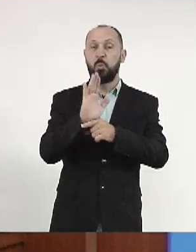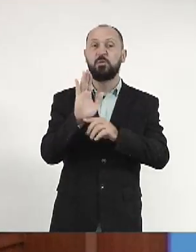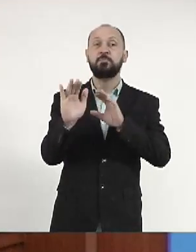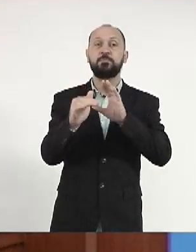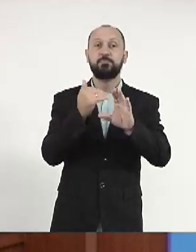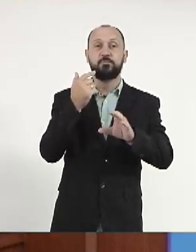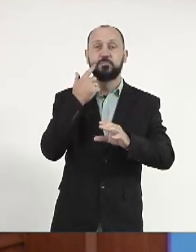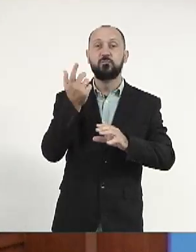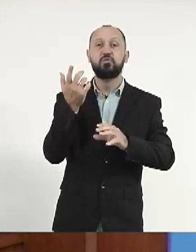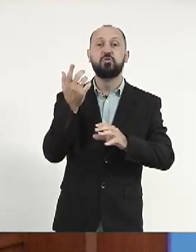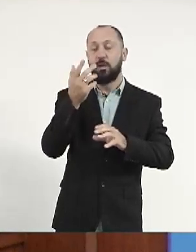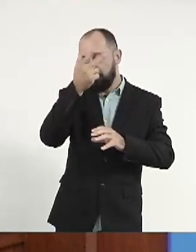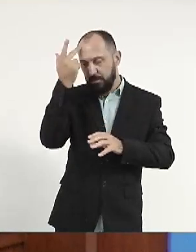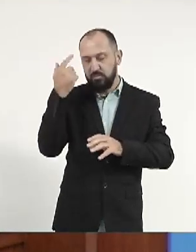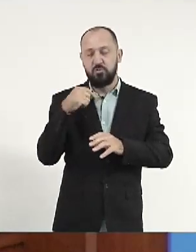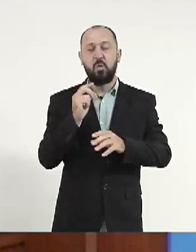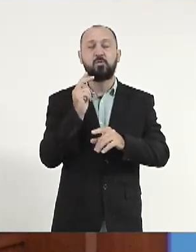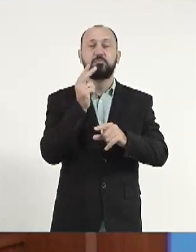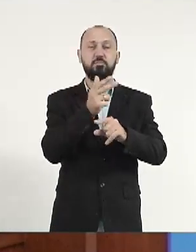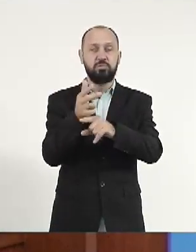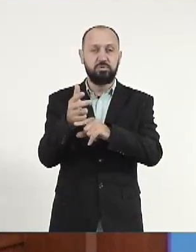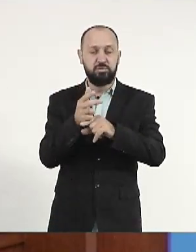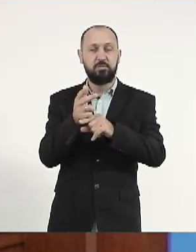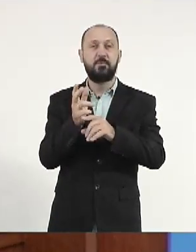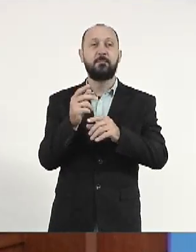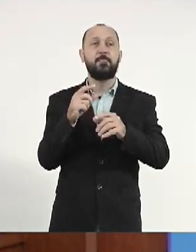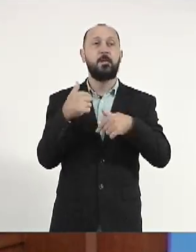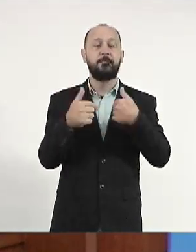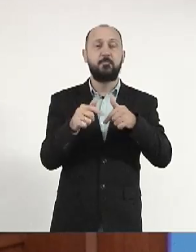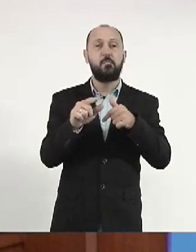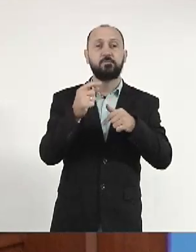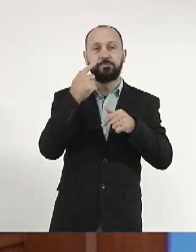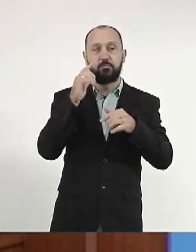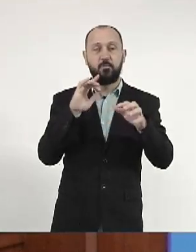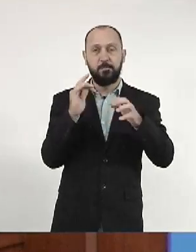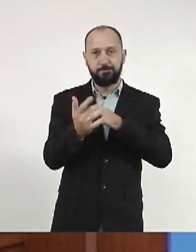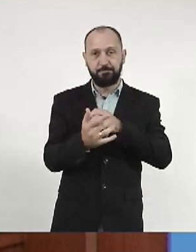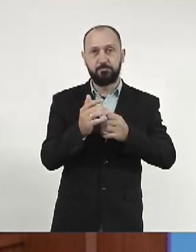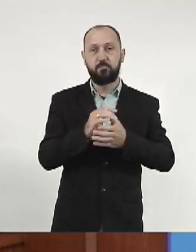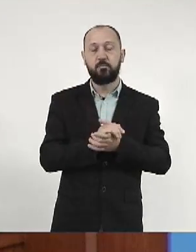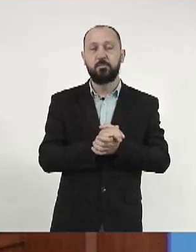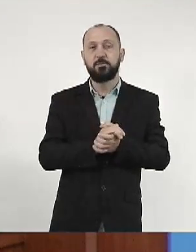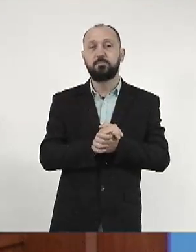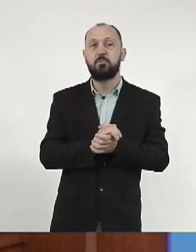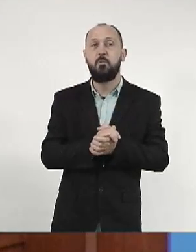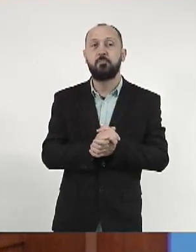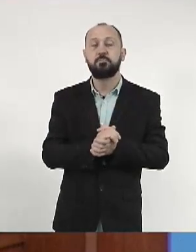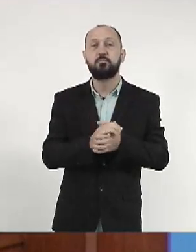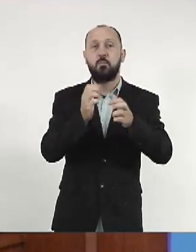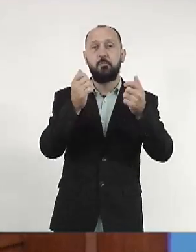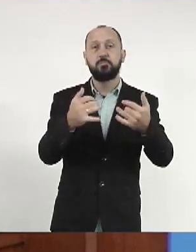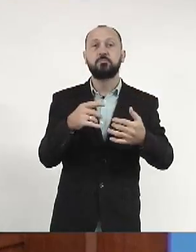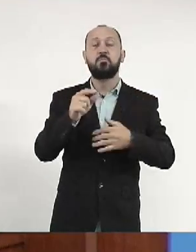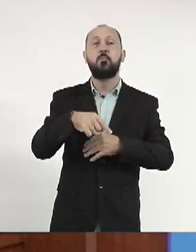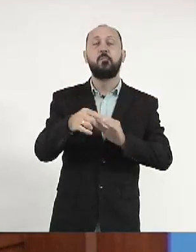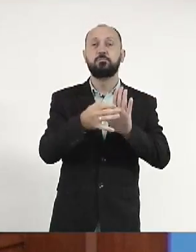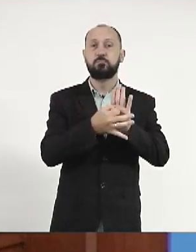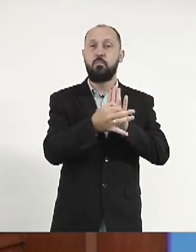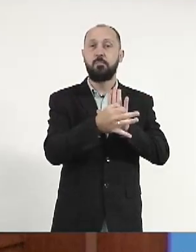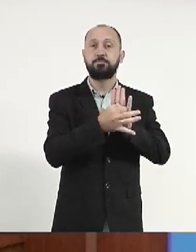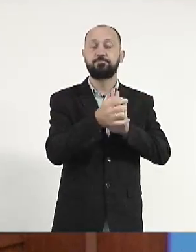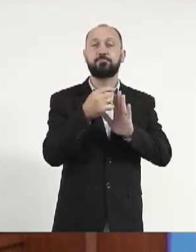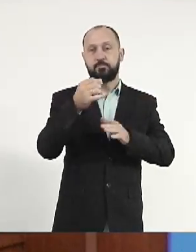de um influencer, sei lá, alguma pessoa que lida aí com as redes sociais, dizendo que uma boa proposta